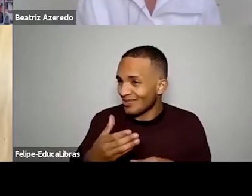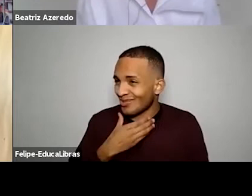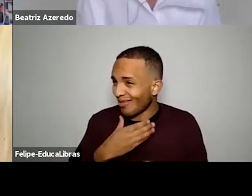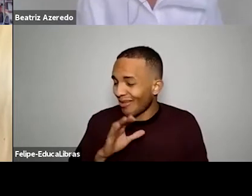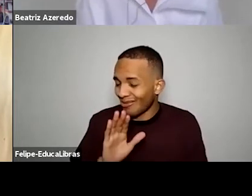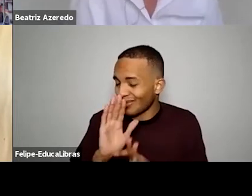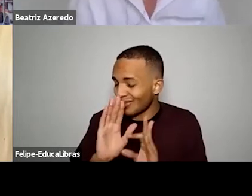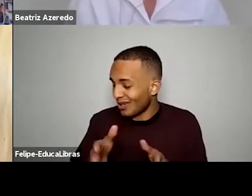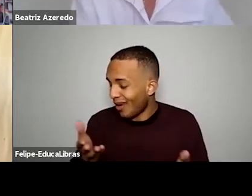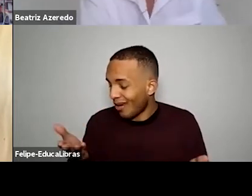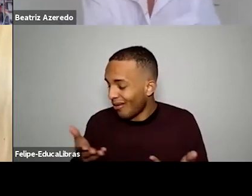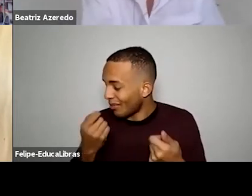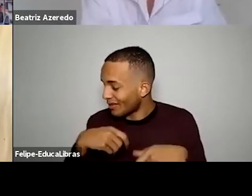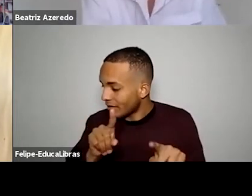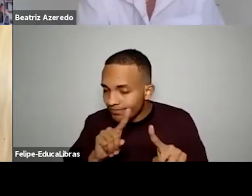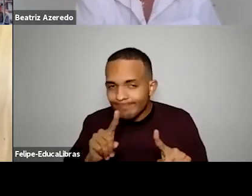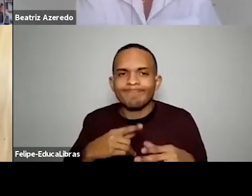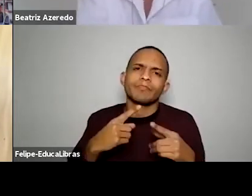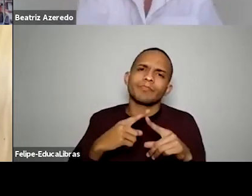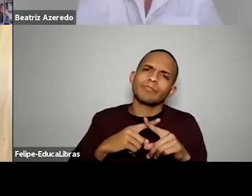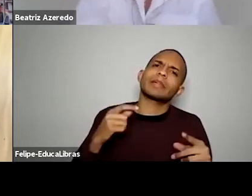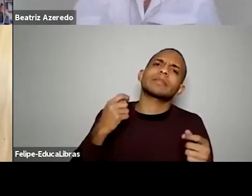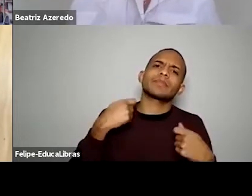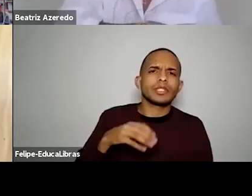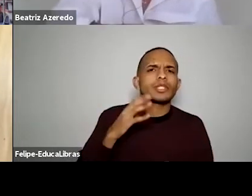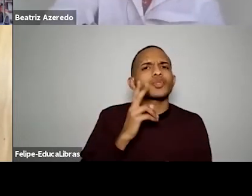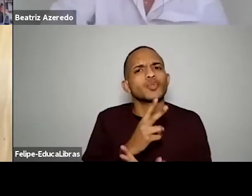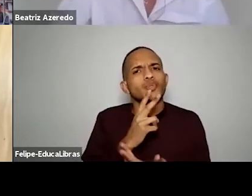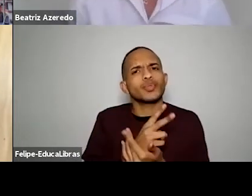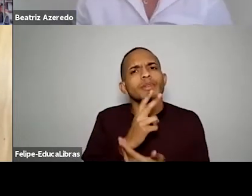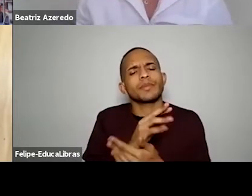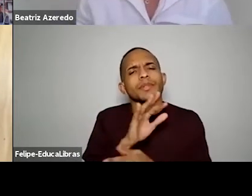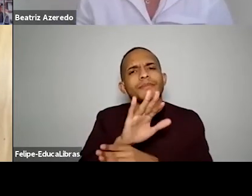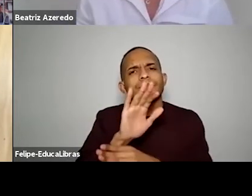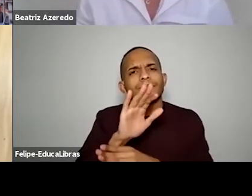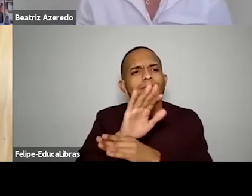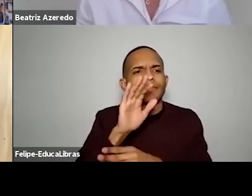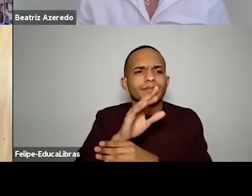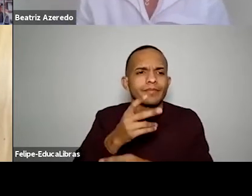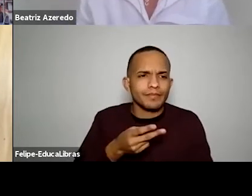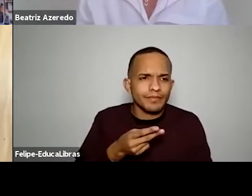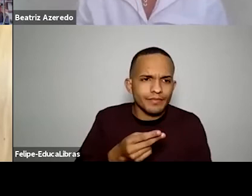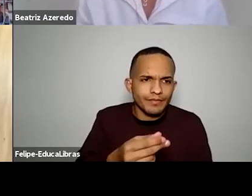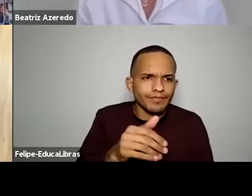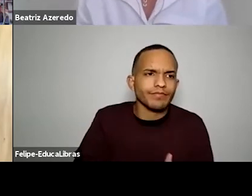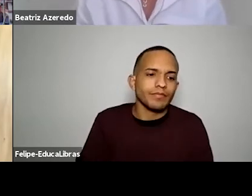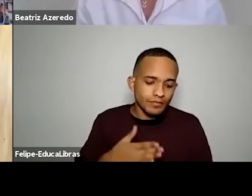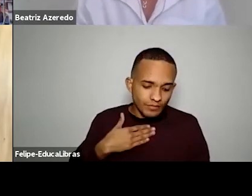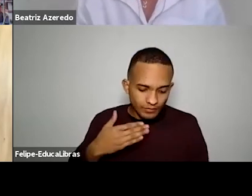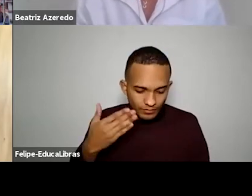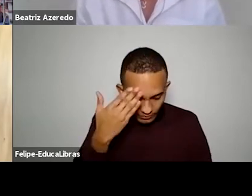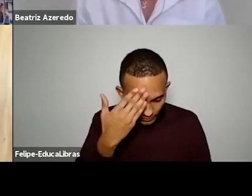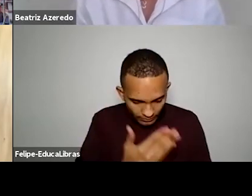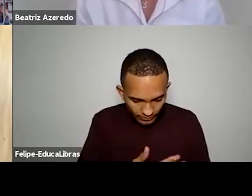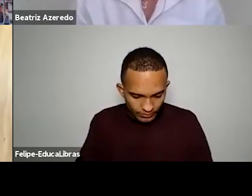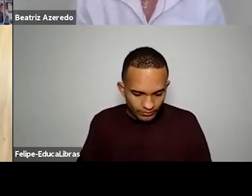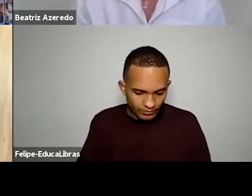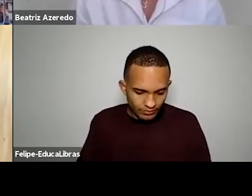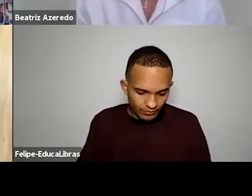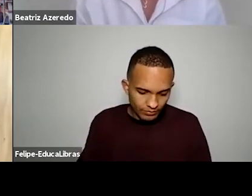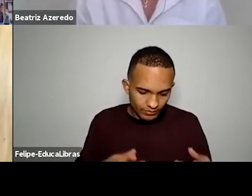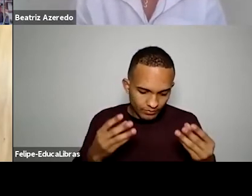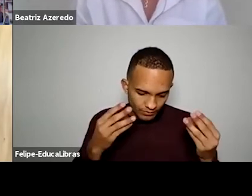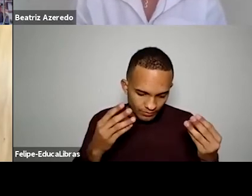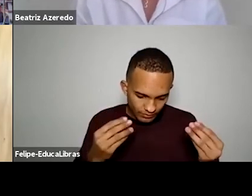tipo de situação que nós precisamos mudar no Brasil, quer dizer, são doações contínuas. Eu acredito muito no exemplo,